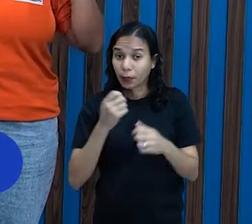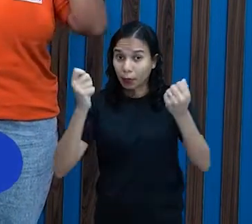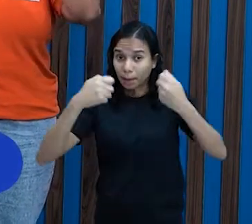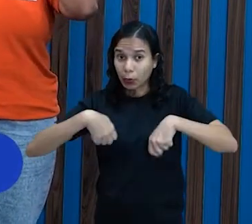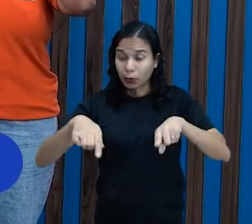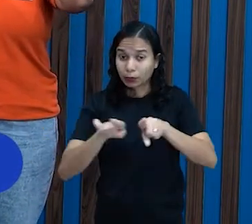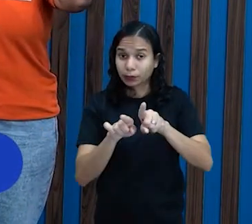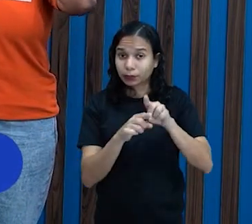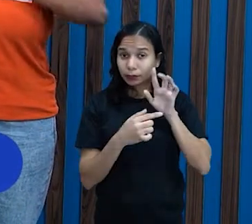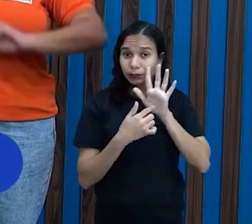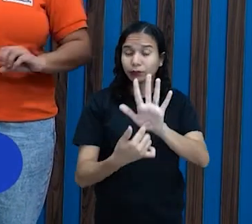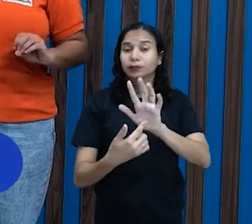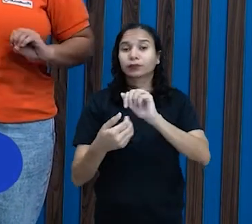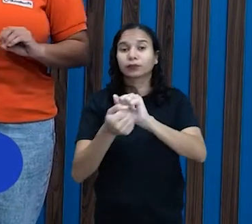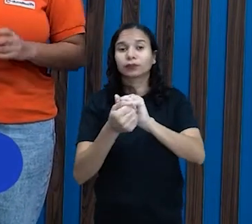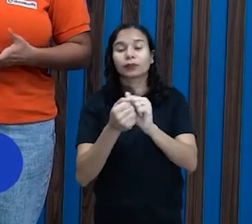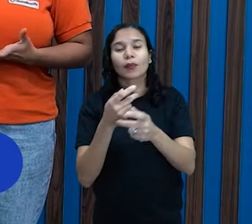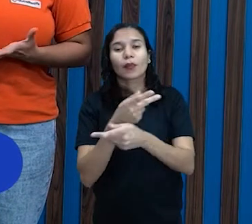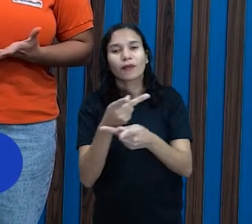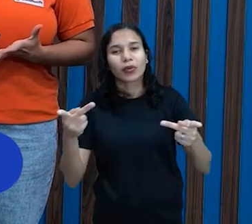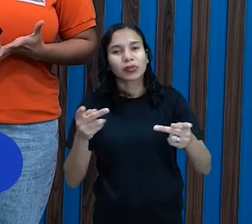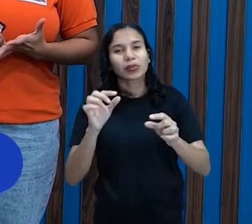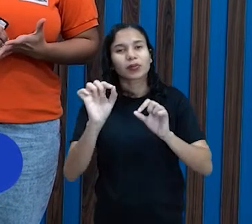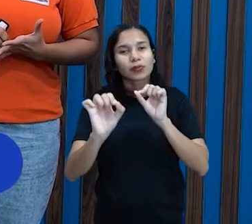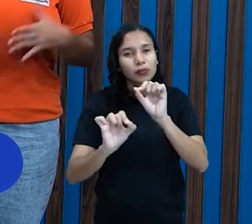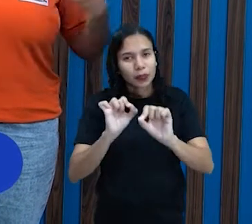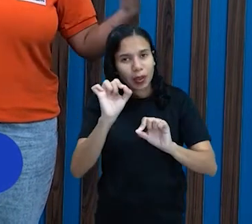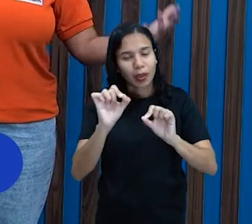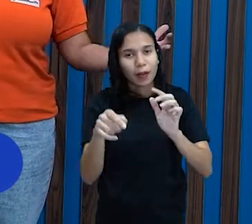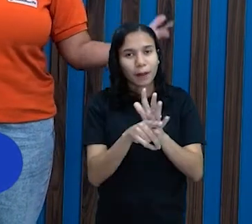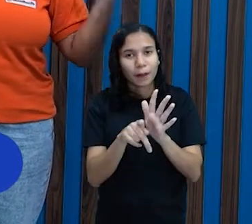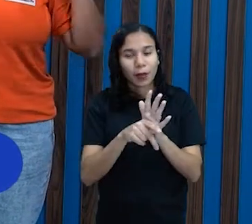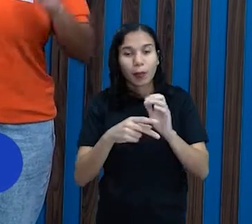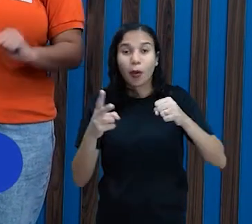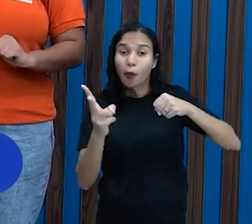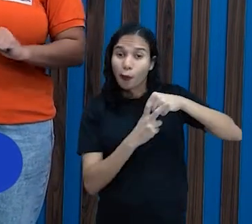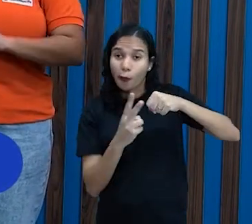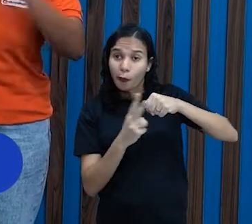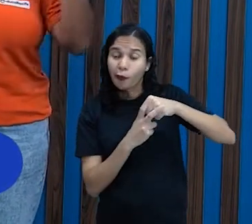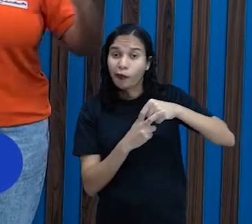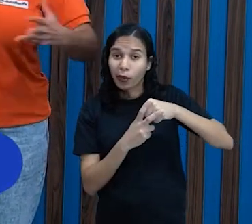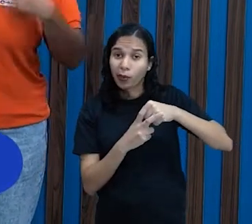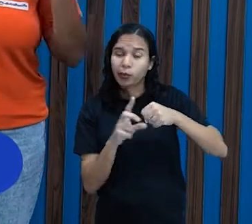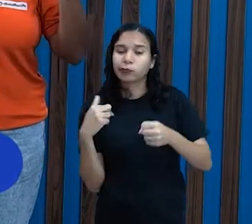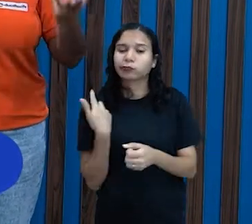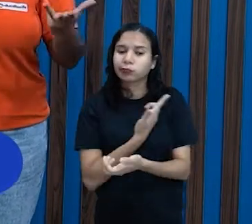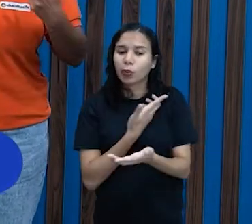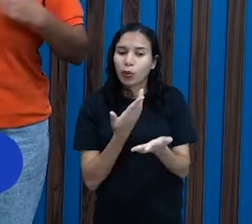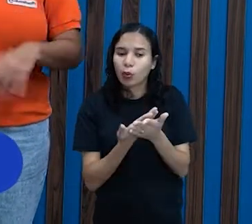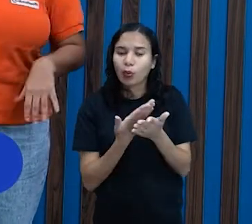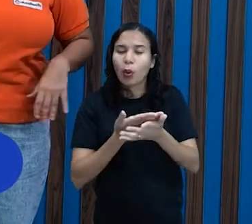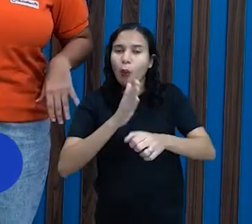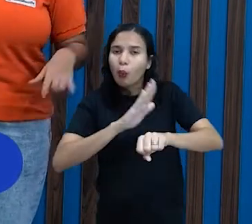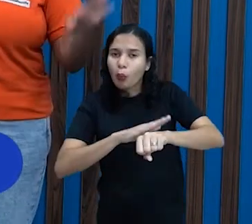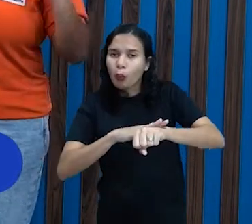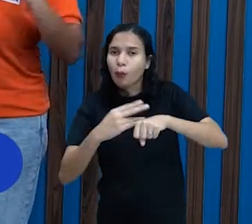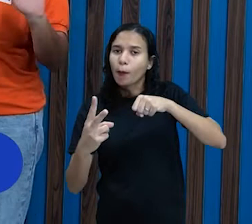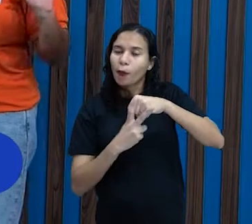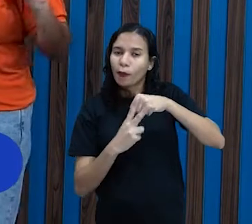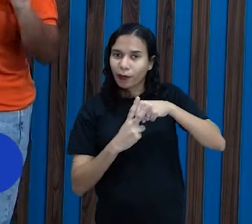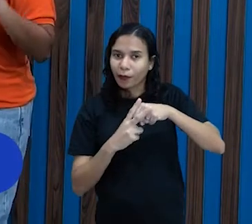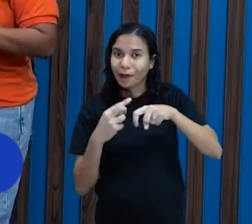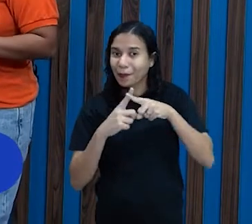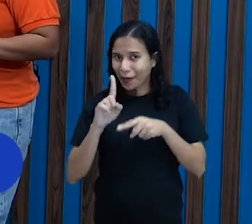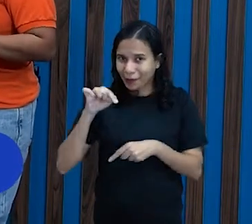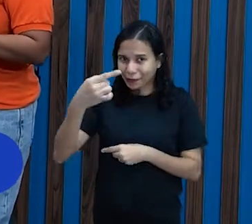também destacar com vocês os verbos, por exemplo, a gente estudar os tempos, mas isso vai